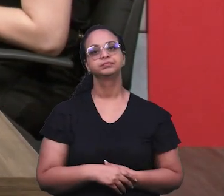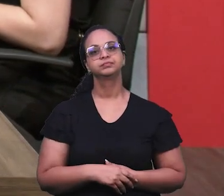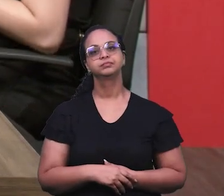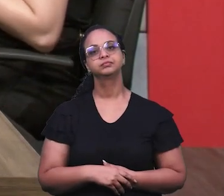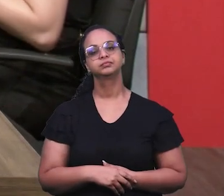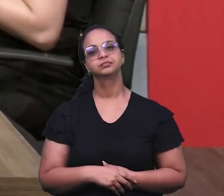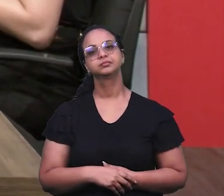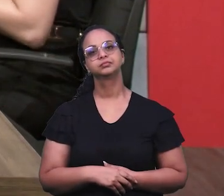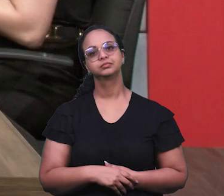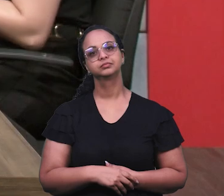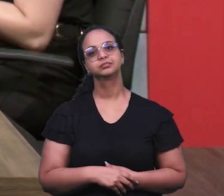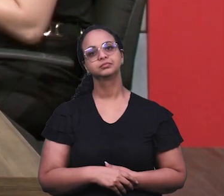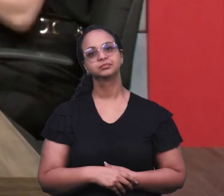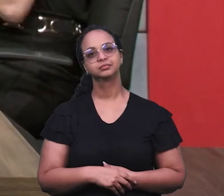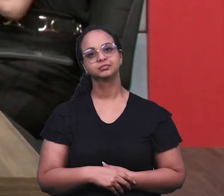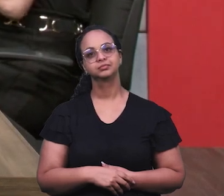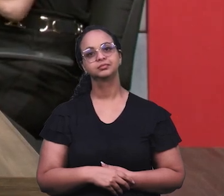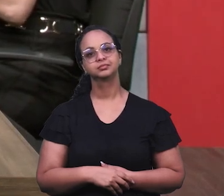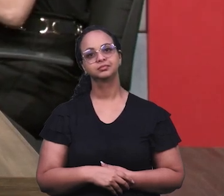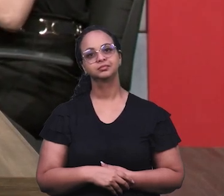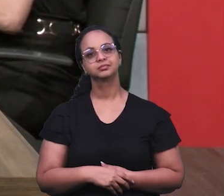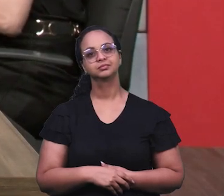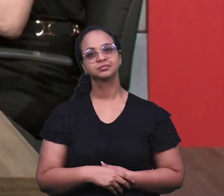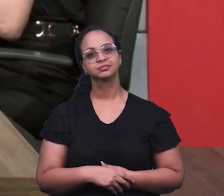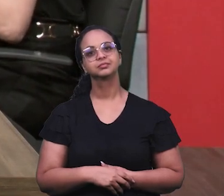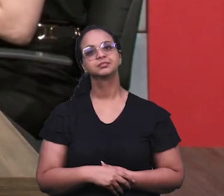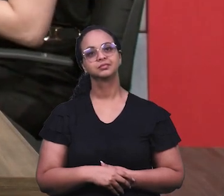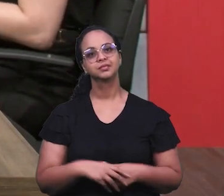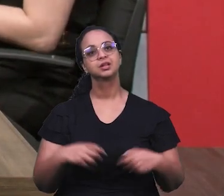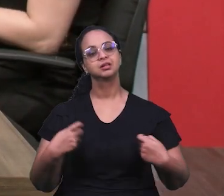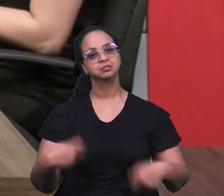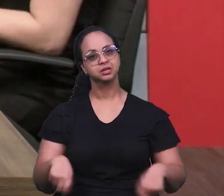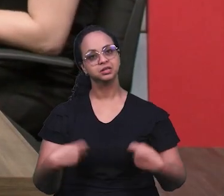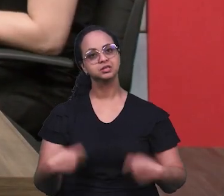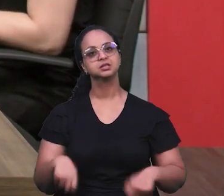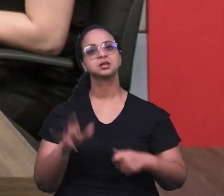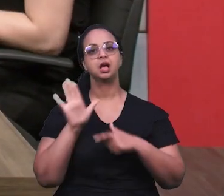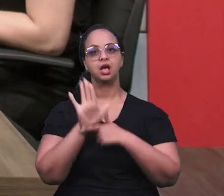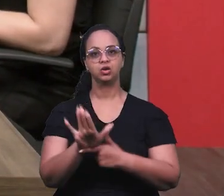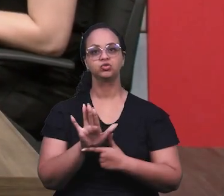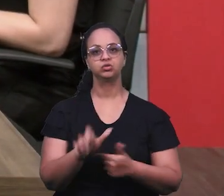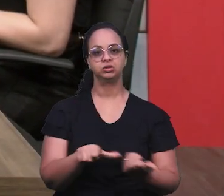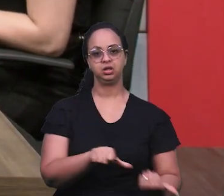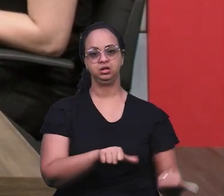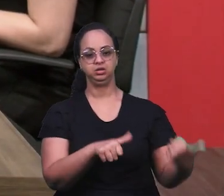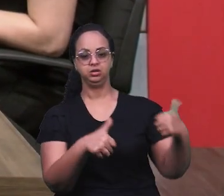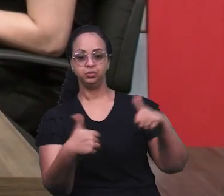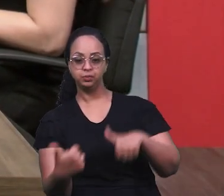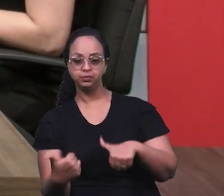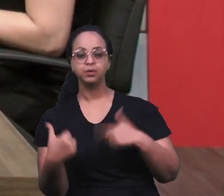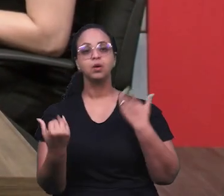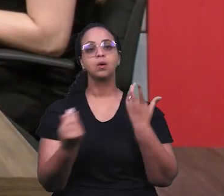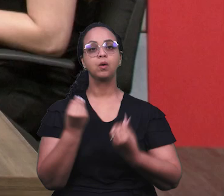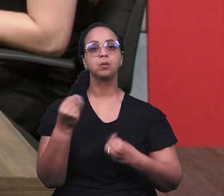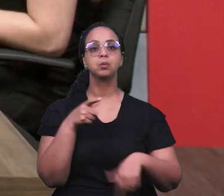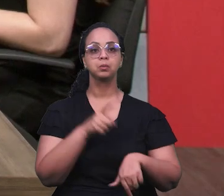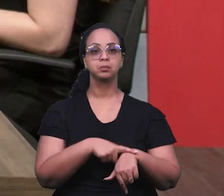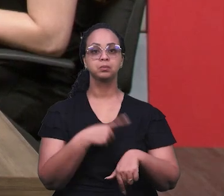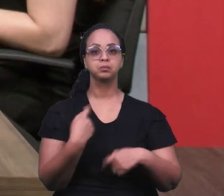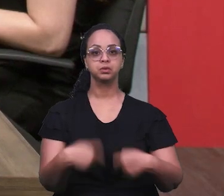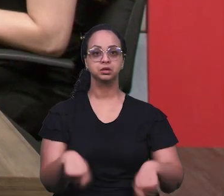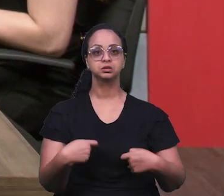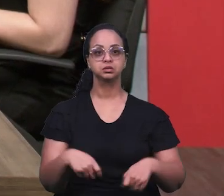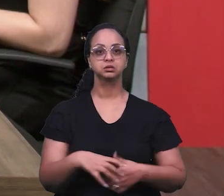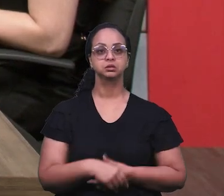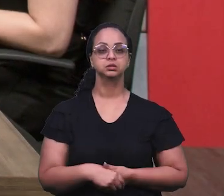puder avisar, né? Dá uma ajudinha na hora de voltar, é bom, né, pastor? Sim, claro, com certeza, é importante. Exatamente. Na verdade, sim, é